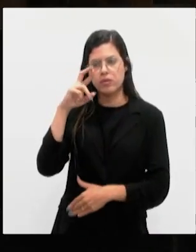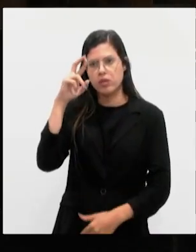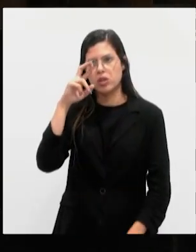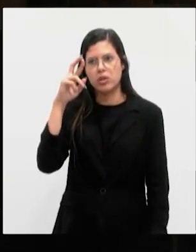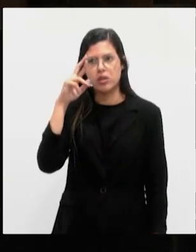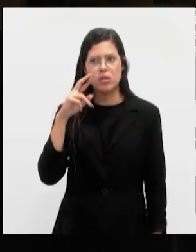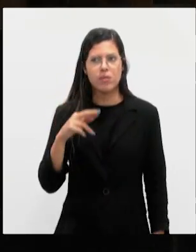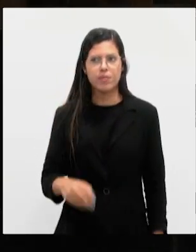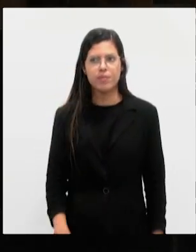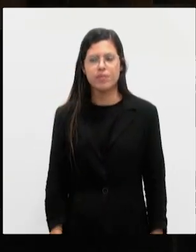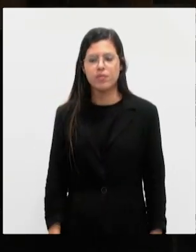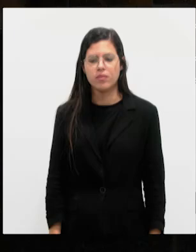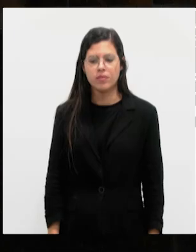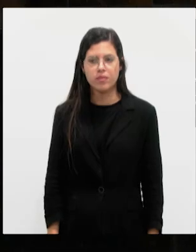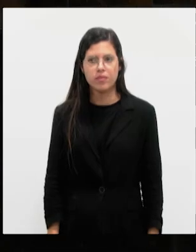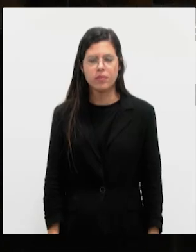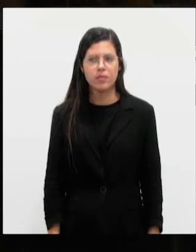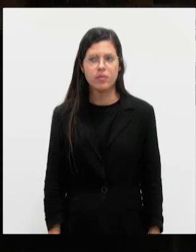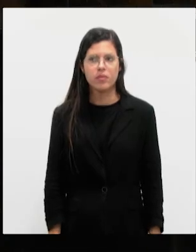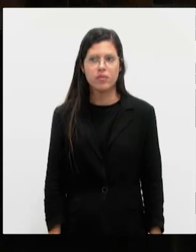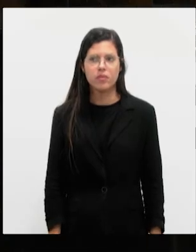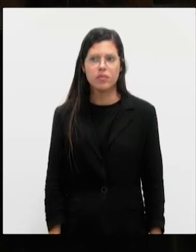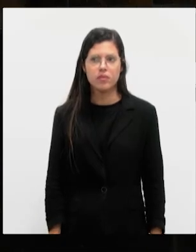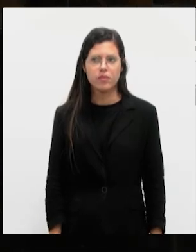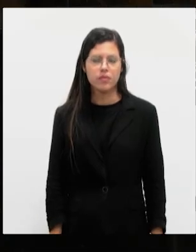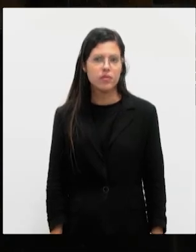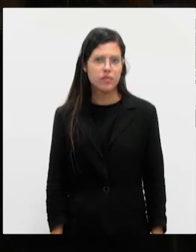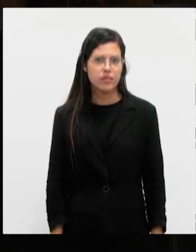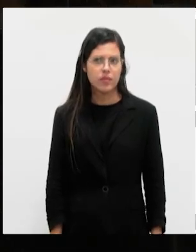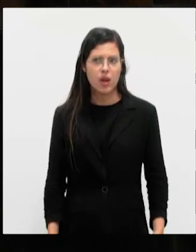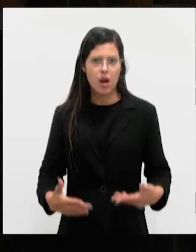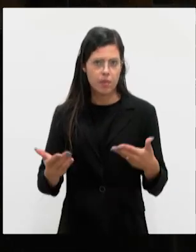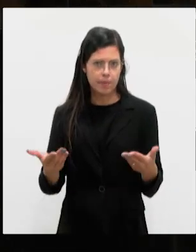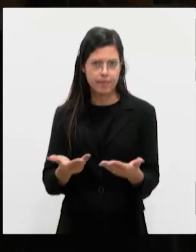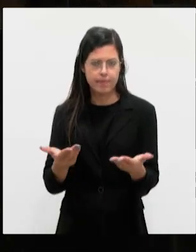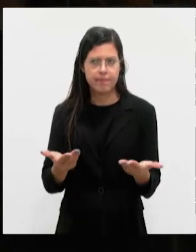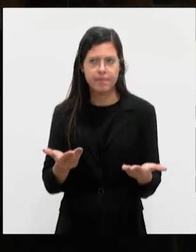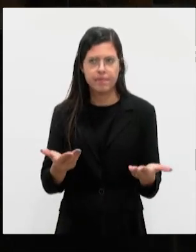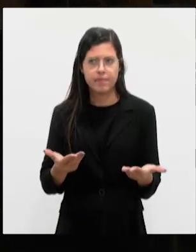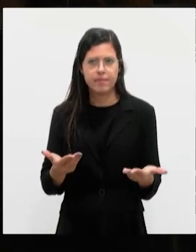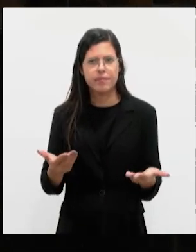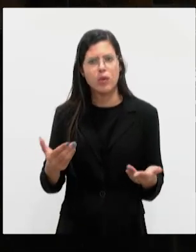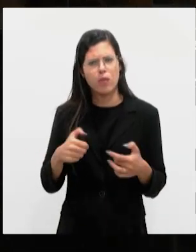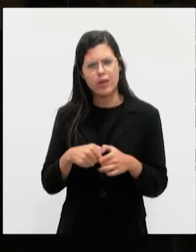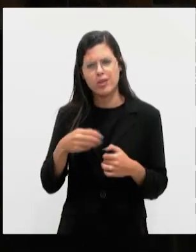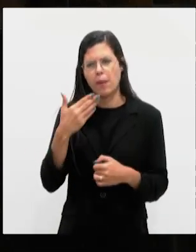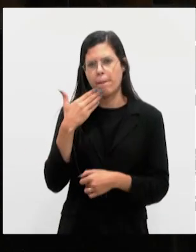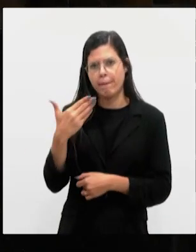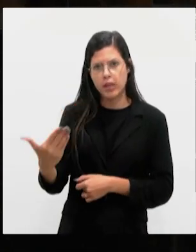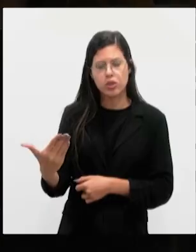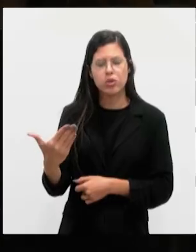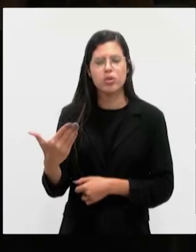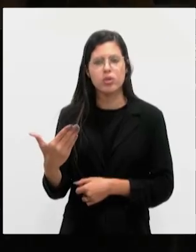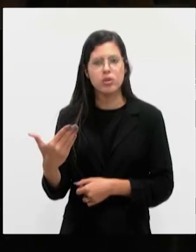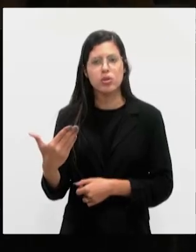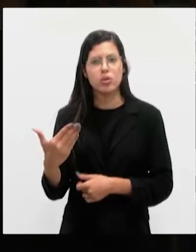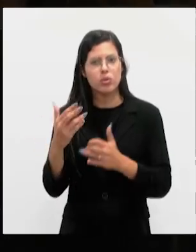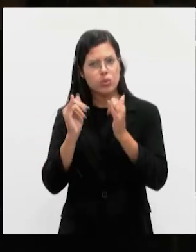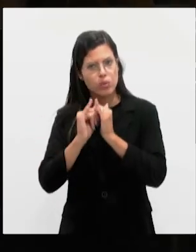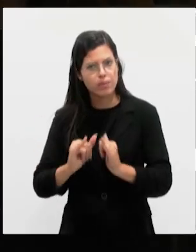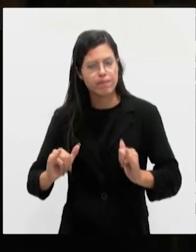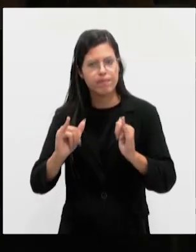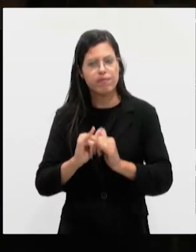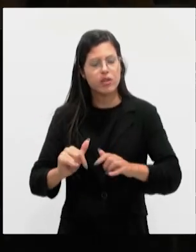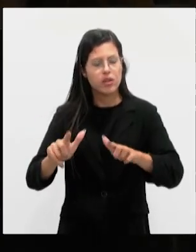investigação. Deixo aqui, nesse momento, esse pedido, esse clamor de